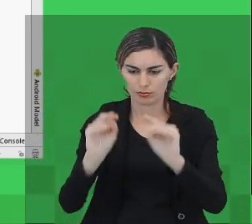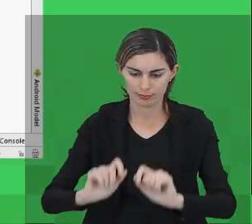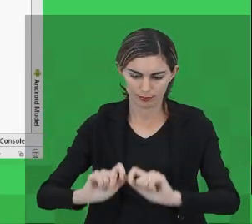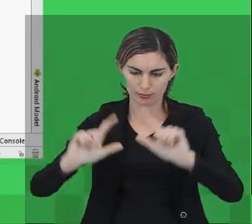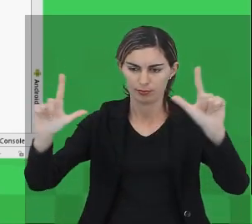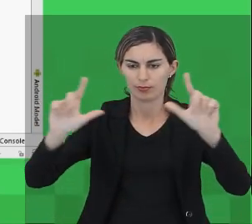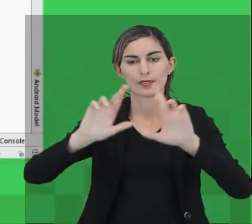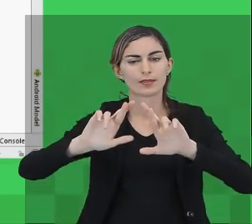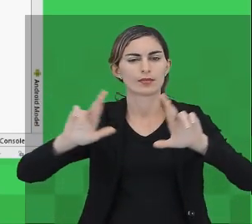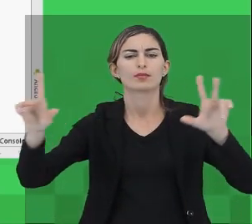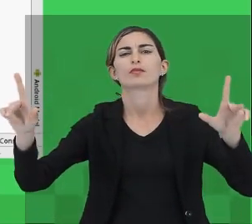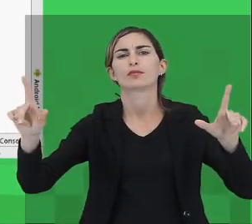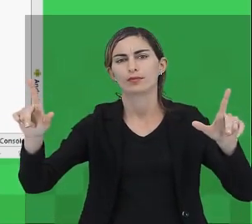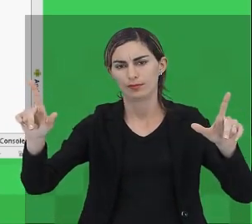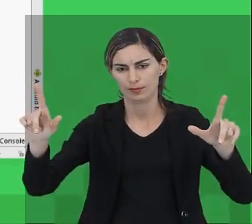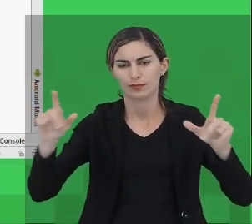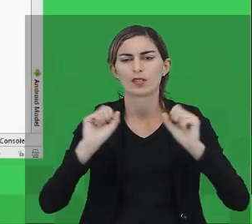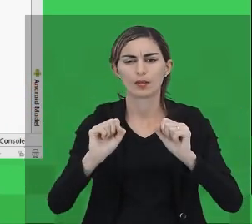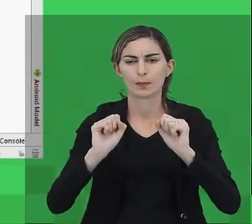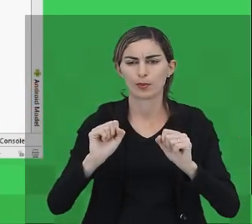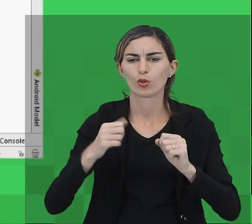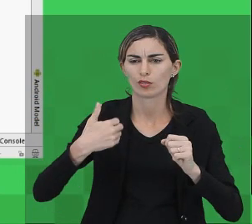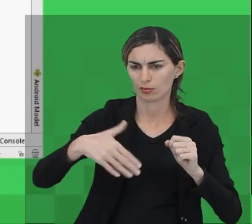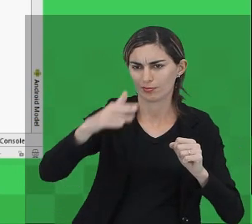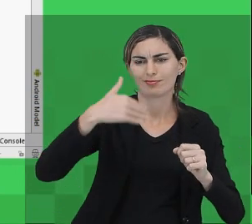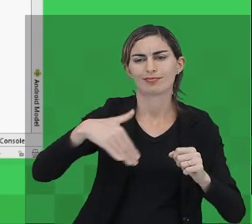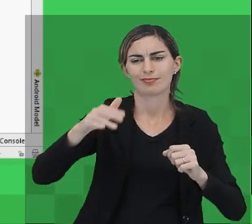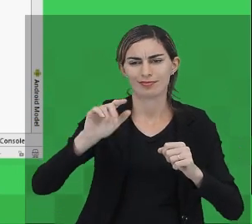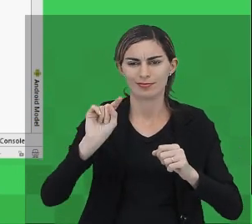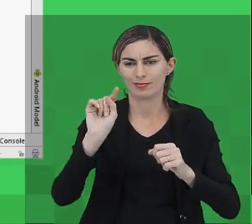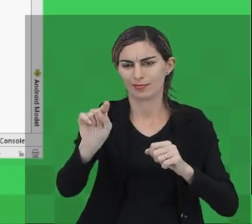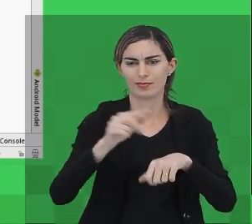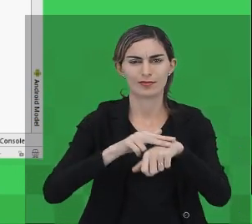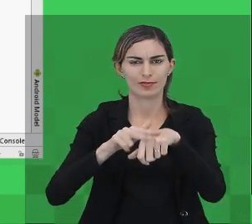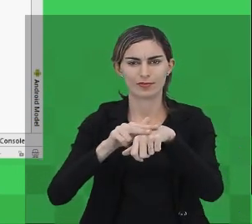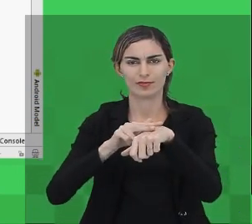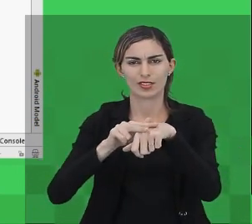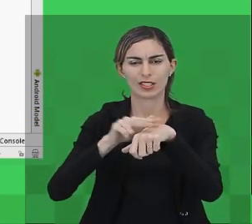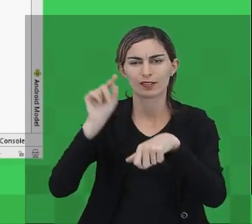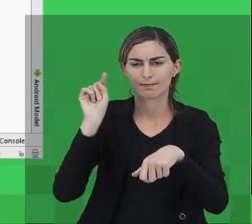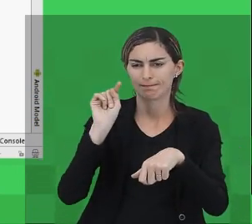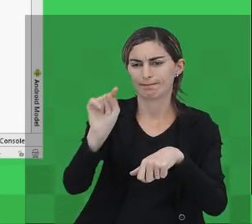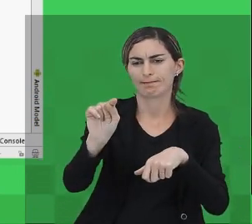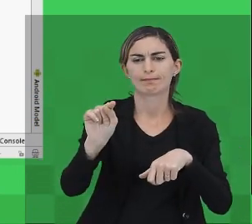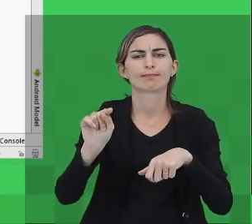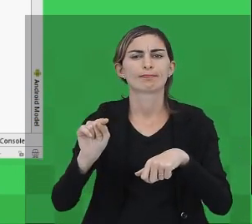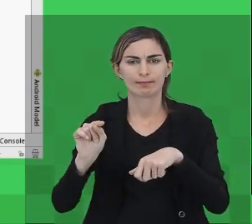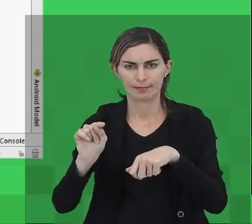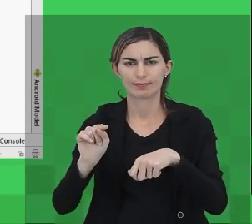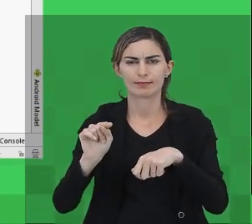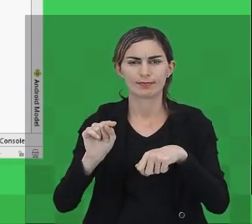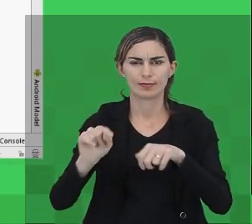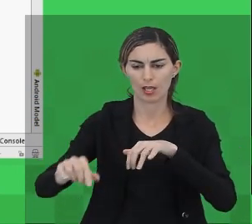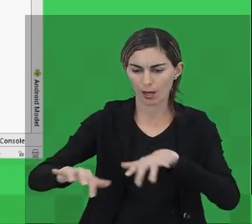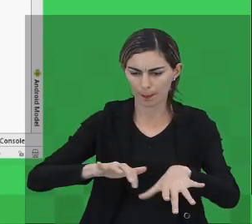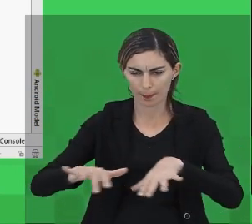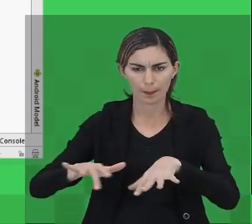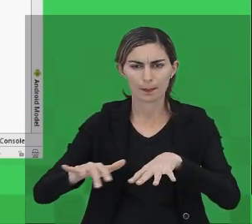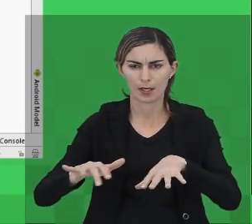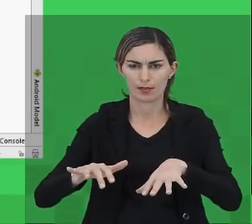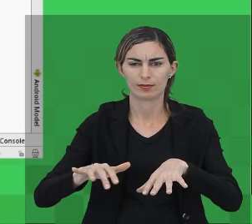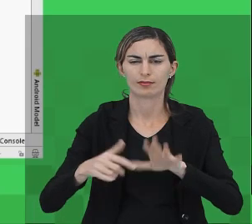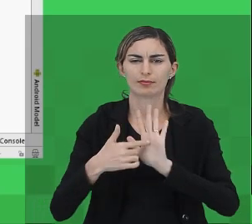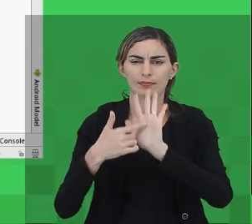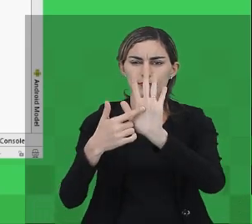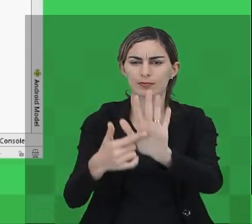tela diferentes, certo? E eu posso rodá-los através desse botão verde para poder fazer a